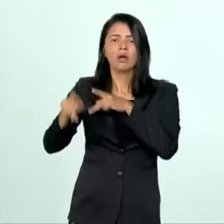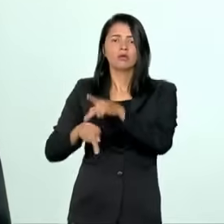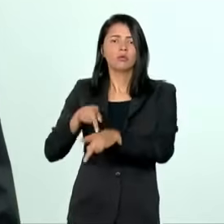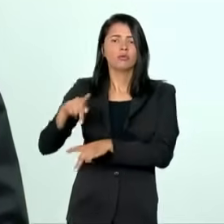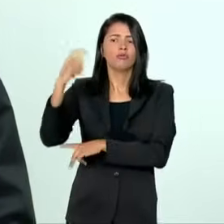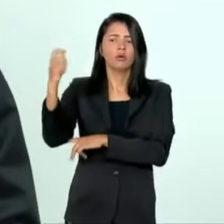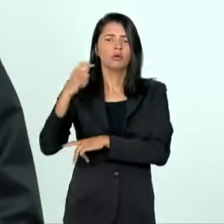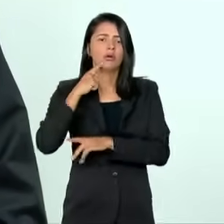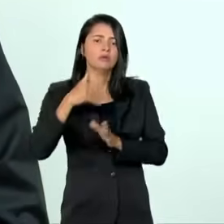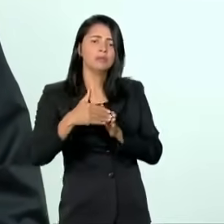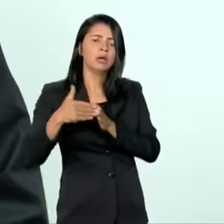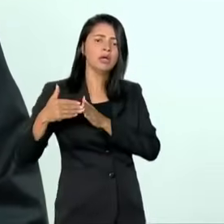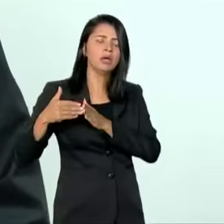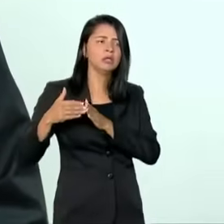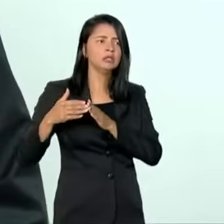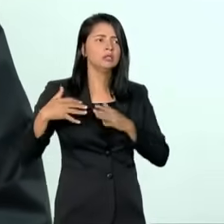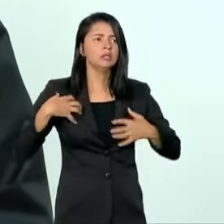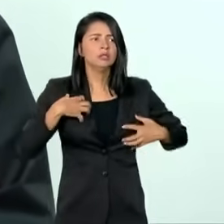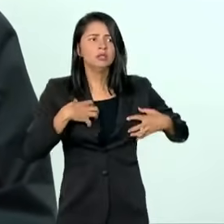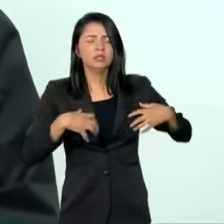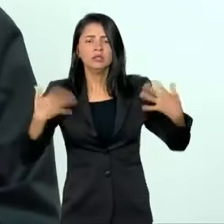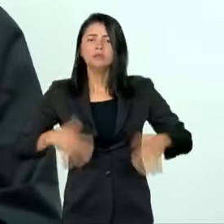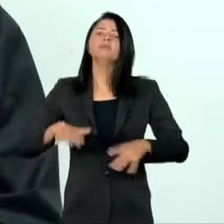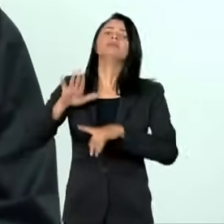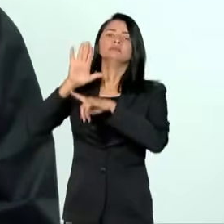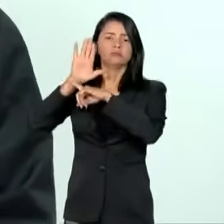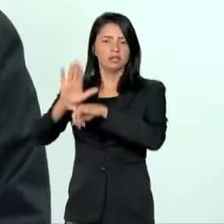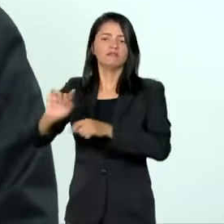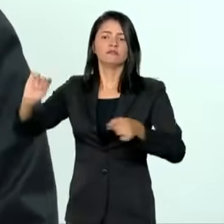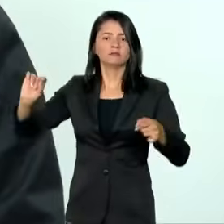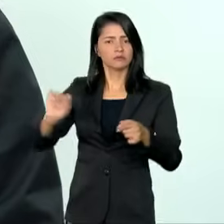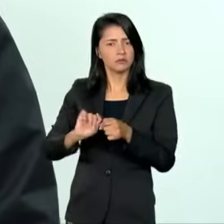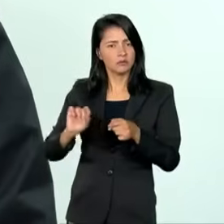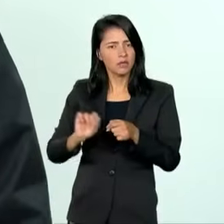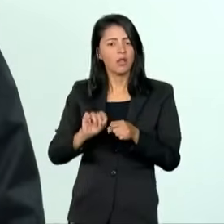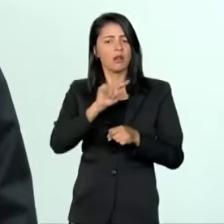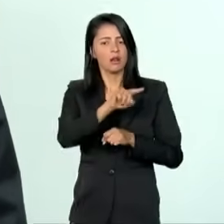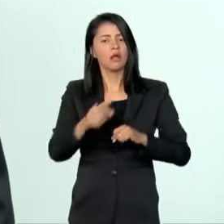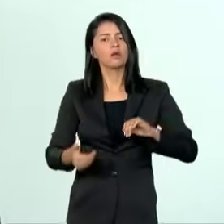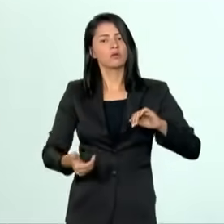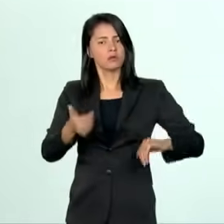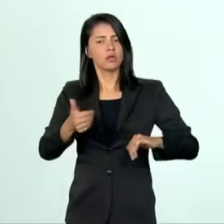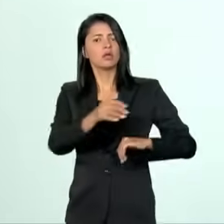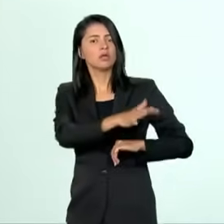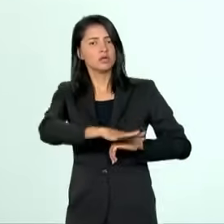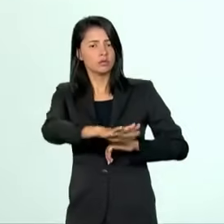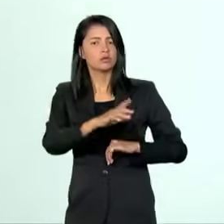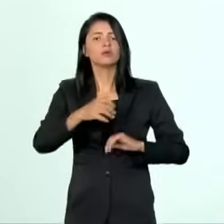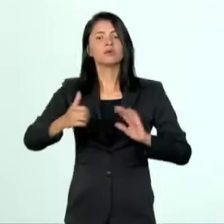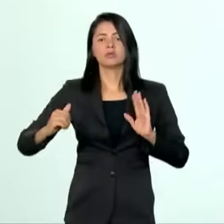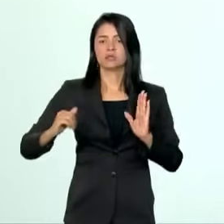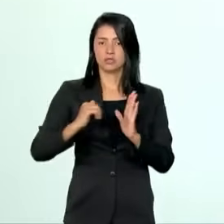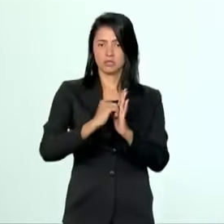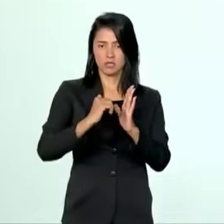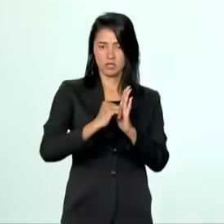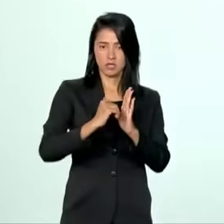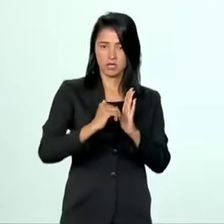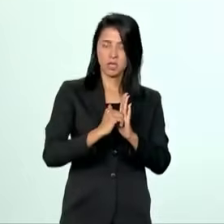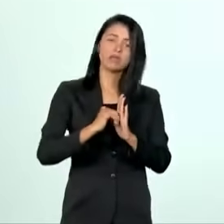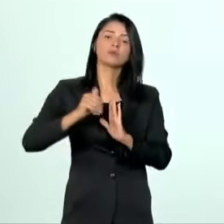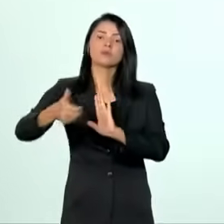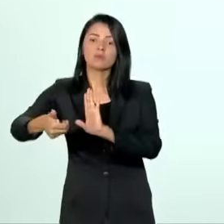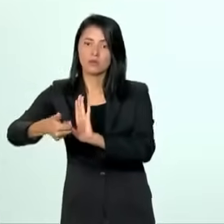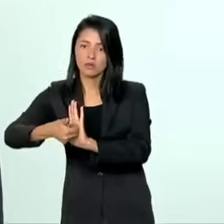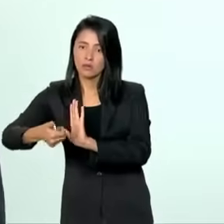gaúcho. E de nossa parte, no âmbito do Congresso Nacional Brasileiro, Senado da República, Câmara